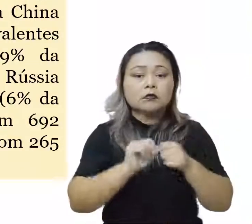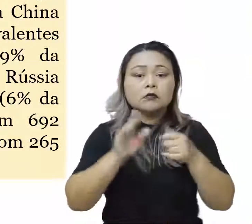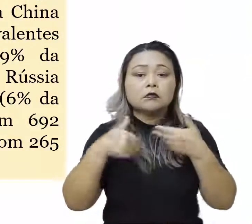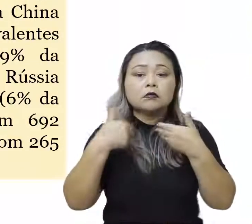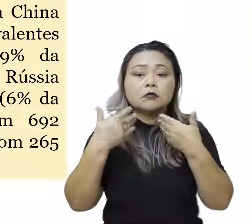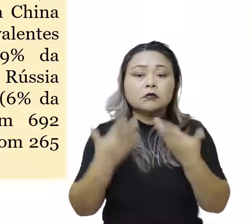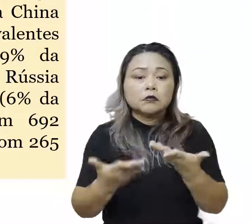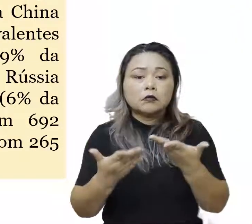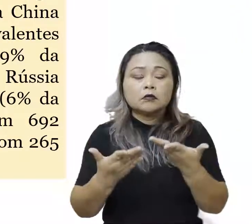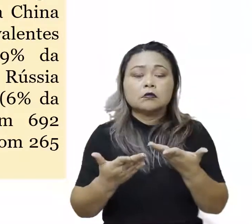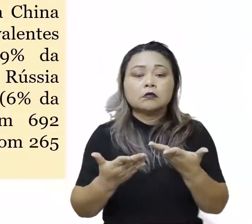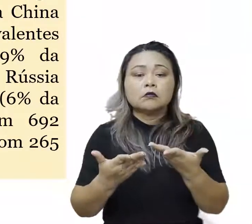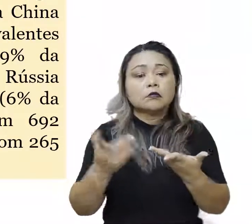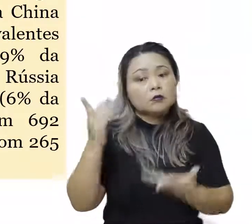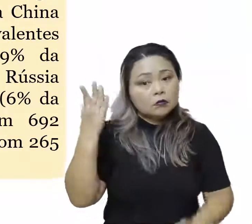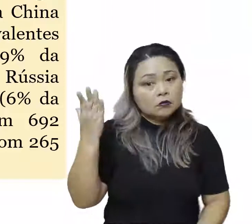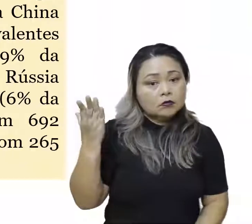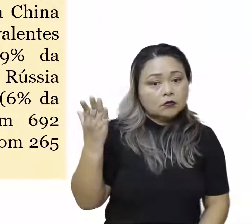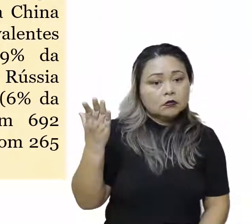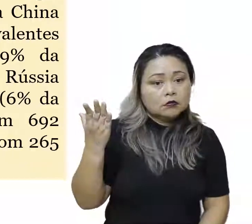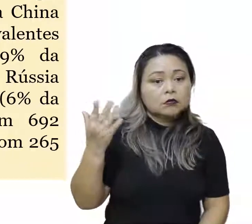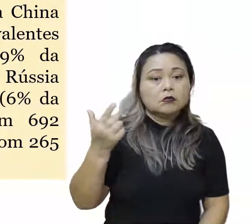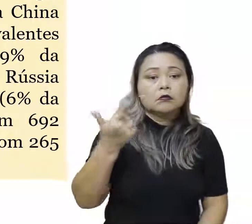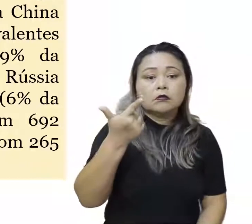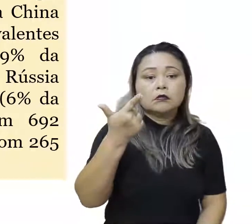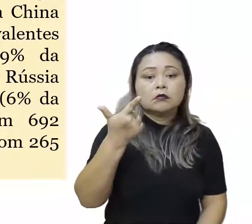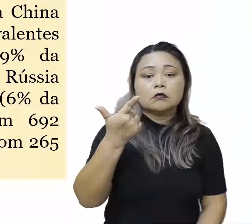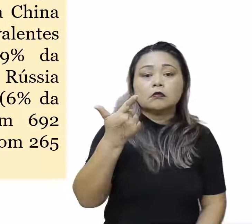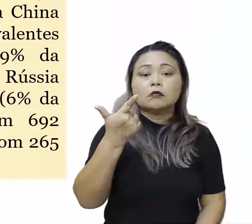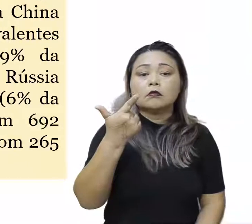fica com a China, ó, com